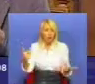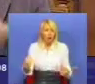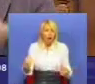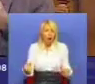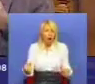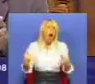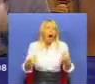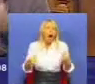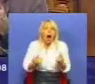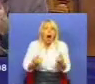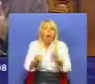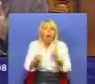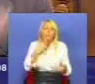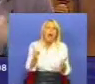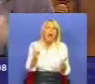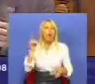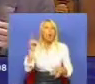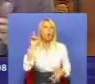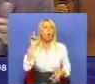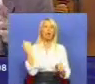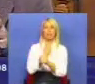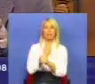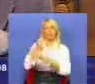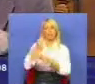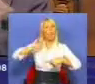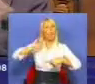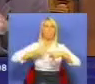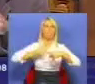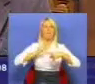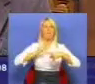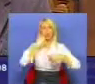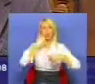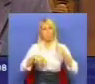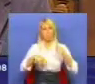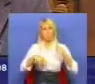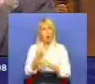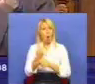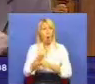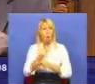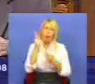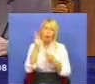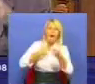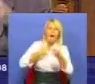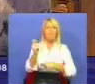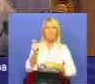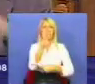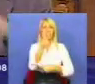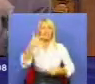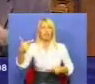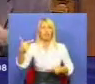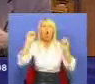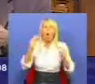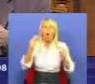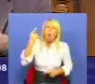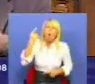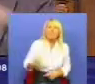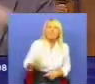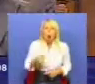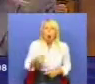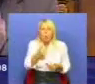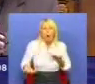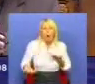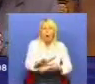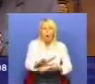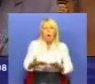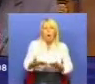alguma razão de qualidade de serviço, portanto, de benefício do consumidor, para vender os CTTs? Ou é meramente uma operação de encaixe que